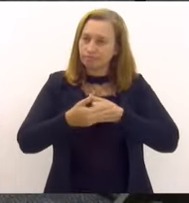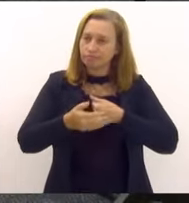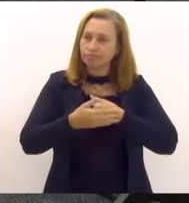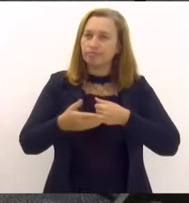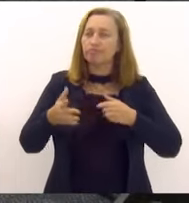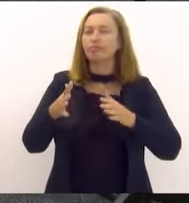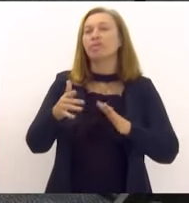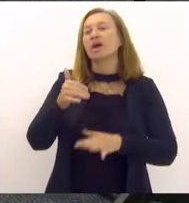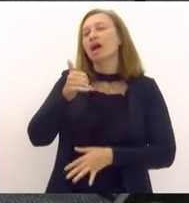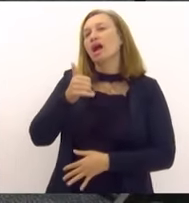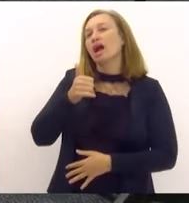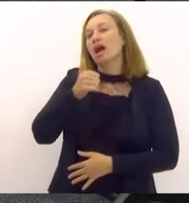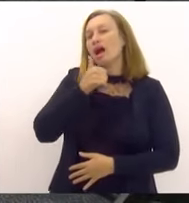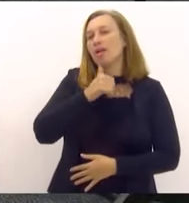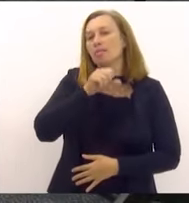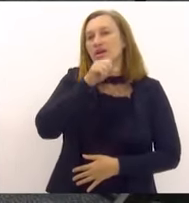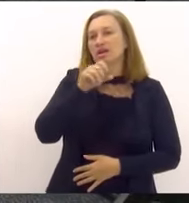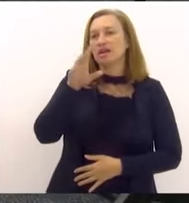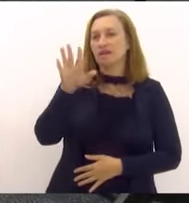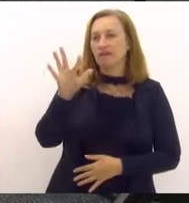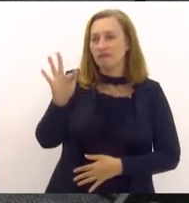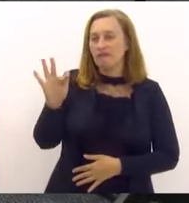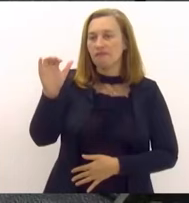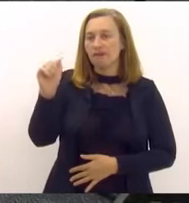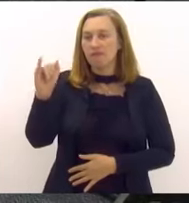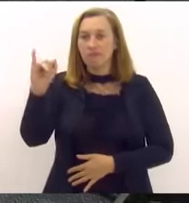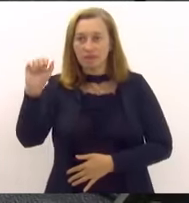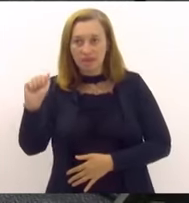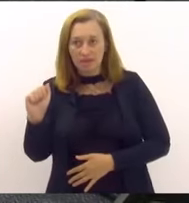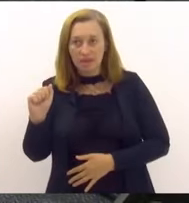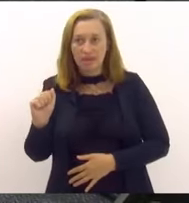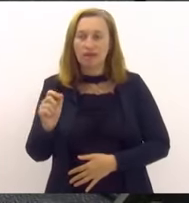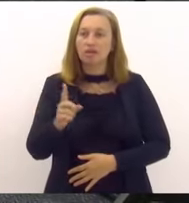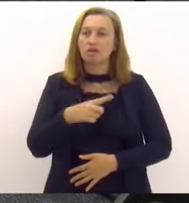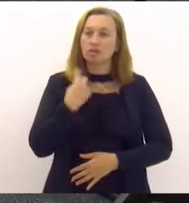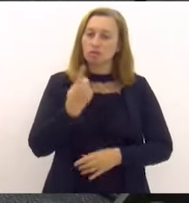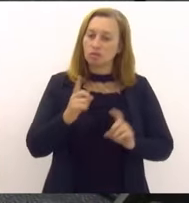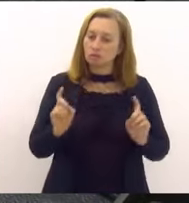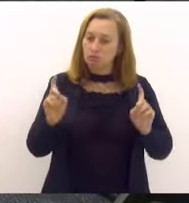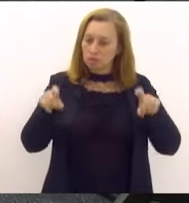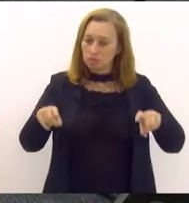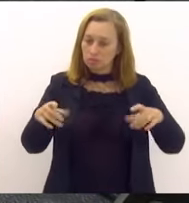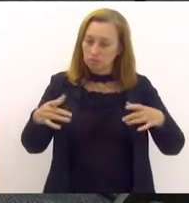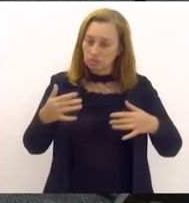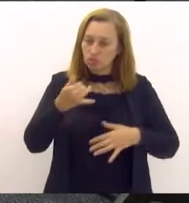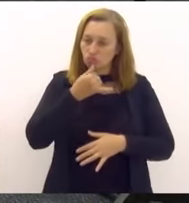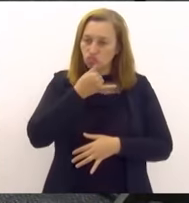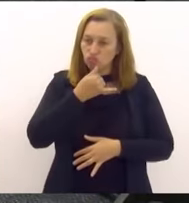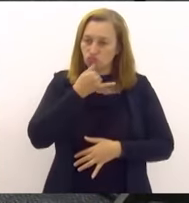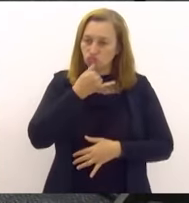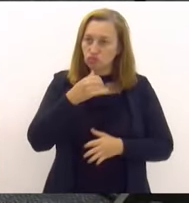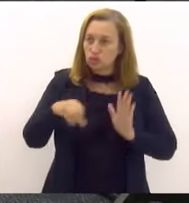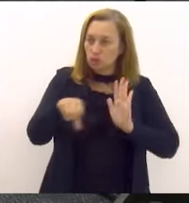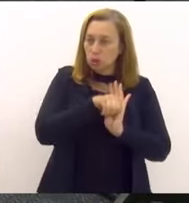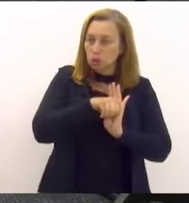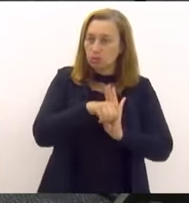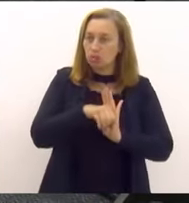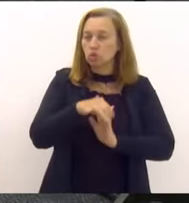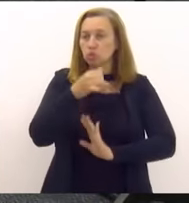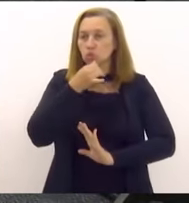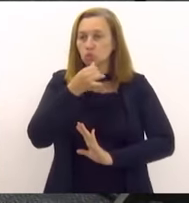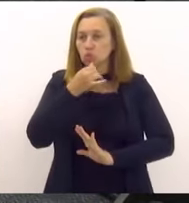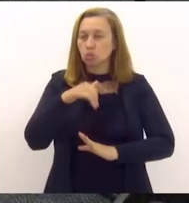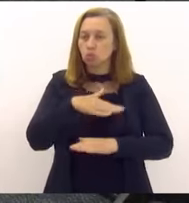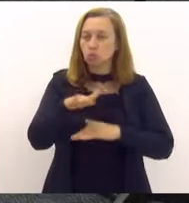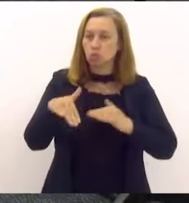da Fabinha, o meu pesar, o pesar da nossa mandata em relação a esse crime bárbaro e toda a nossa disposição